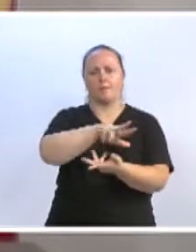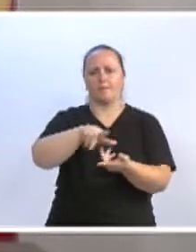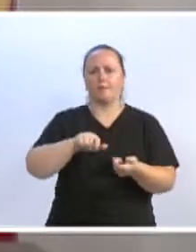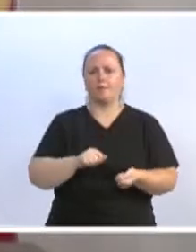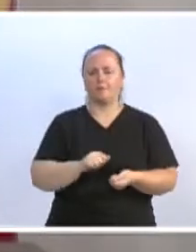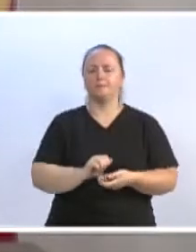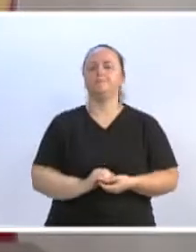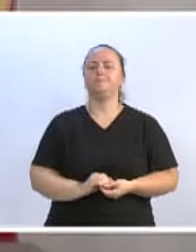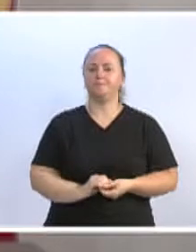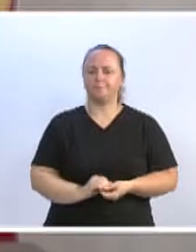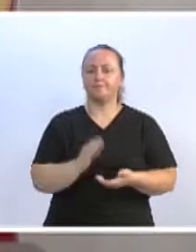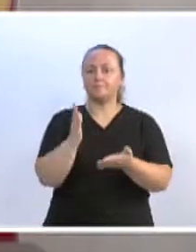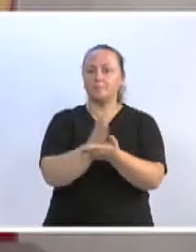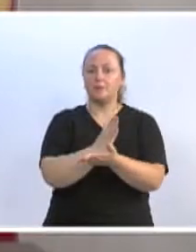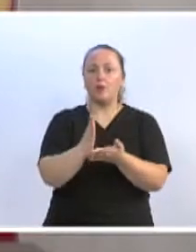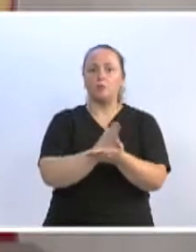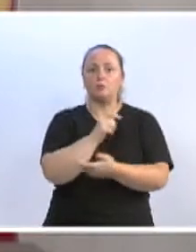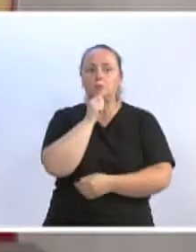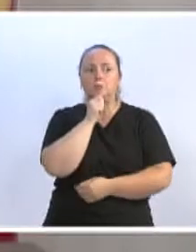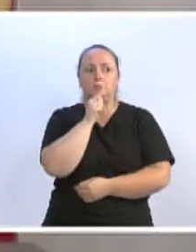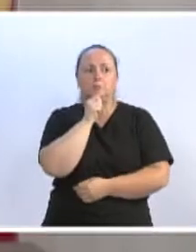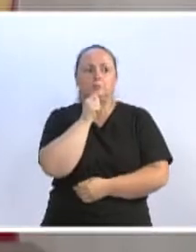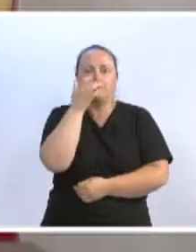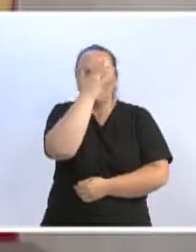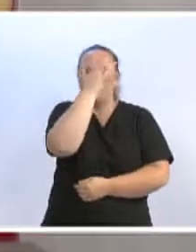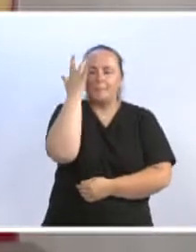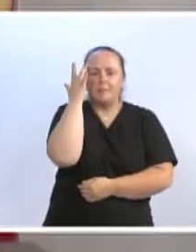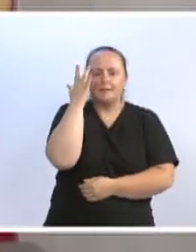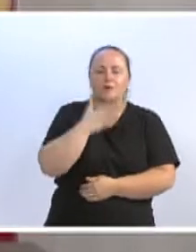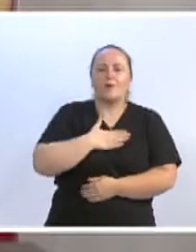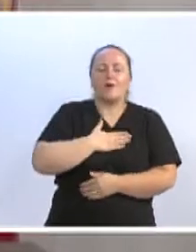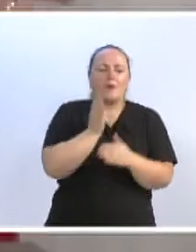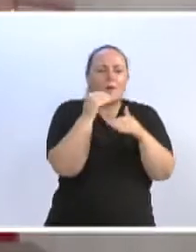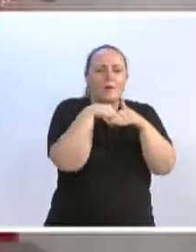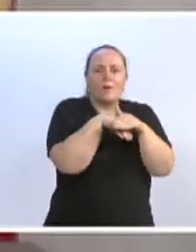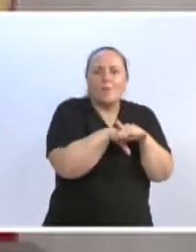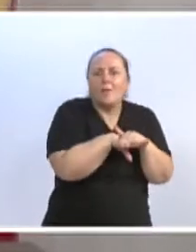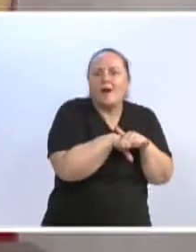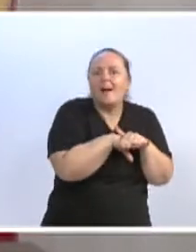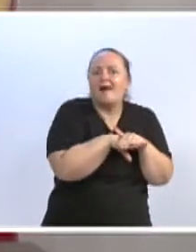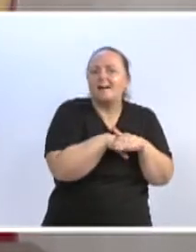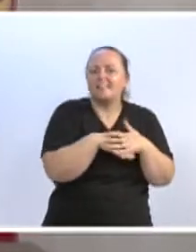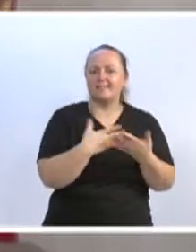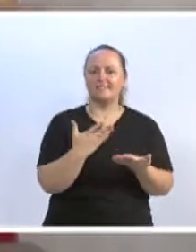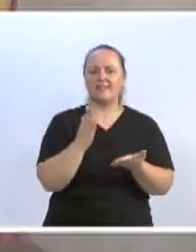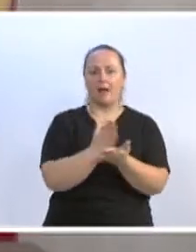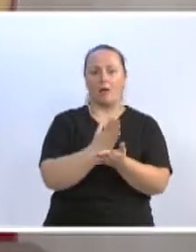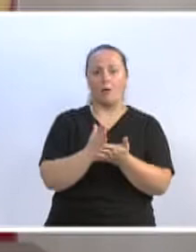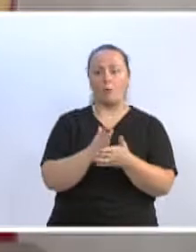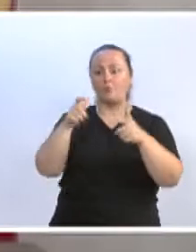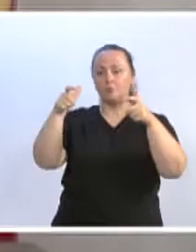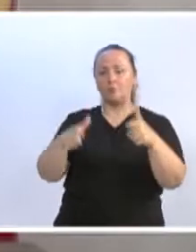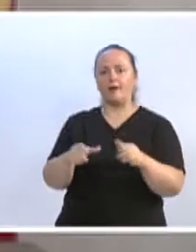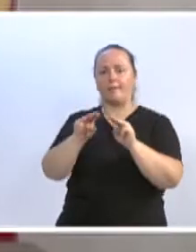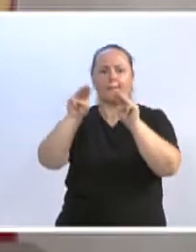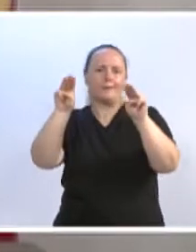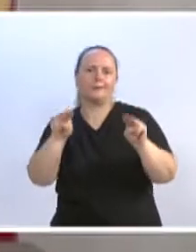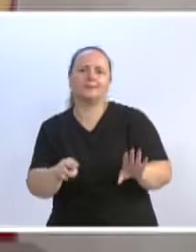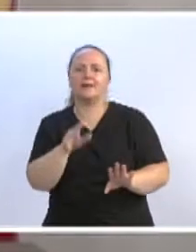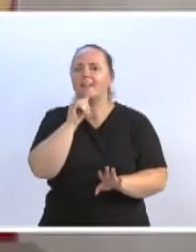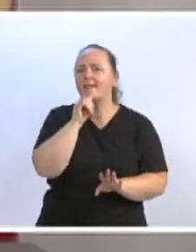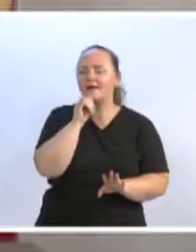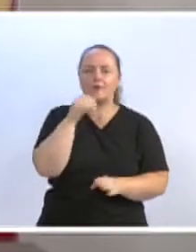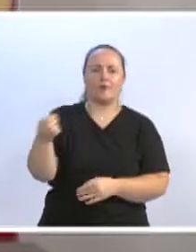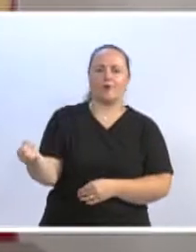nós não catalogamos, que estão na mão de colecionadores. Fragmentos e alguns textos completos do Antigo Testamento, do Novo